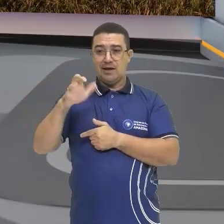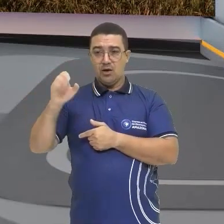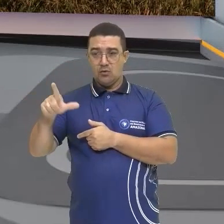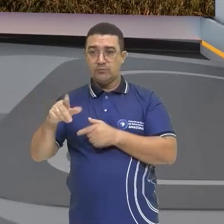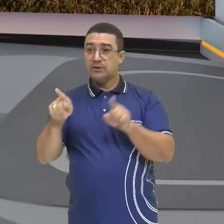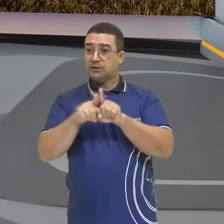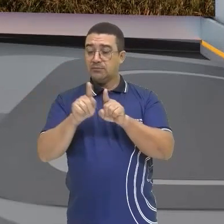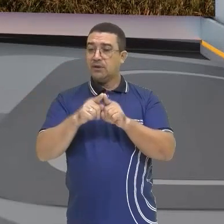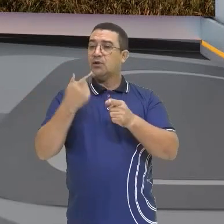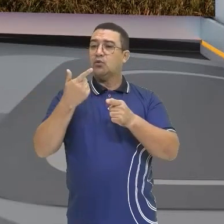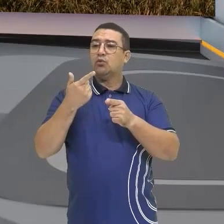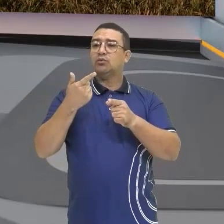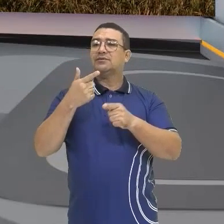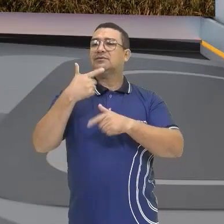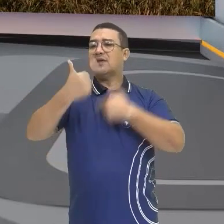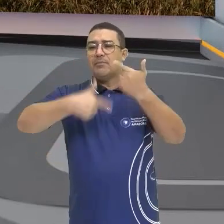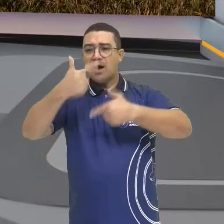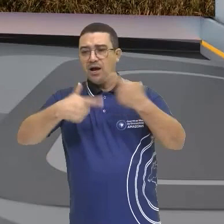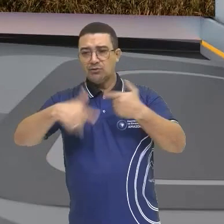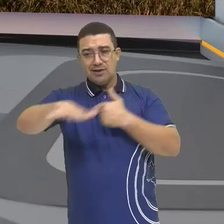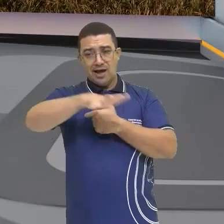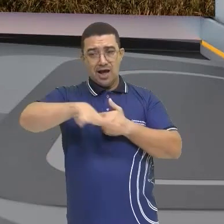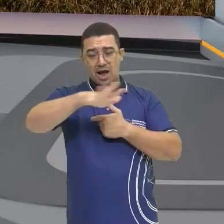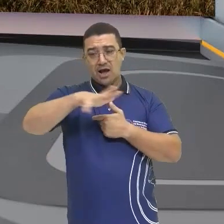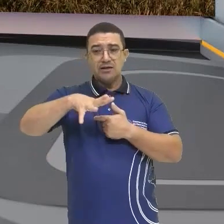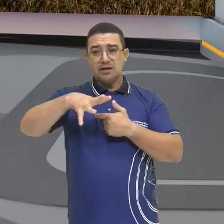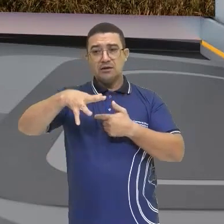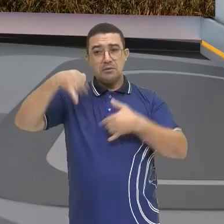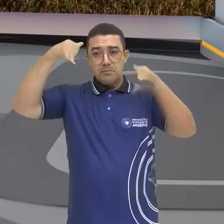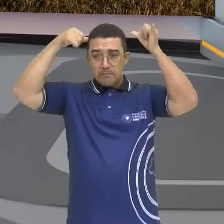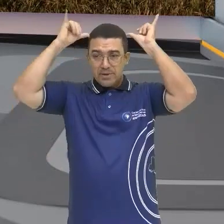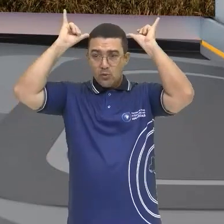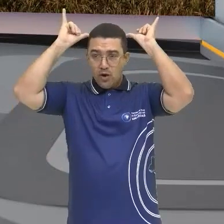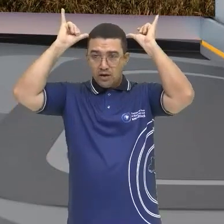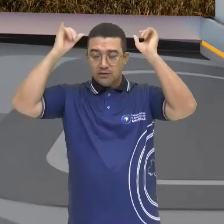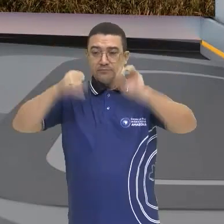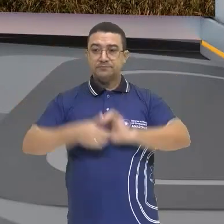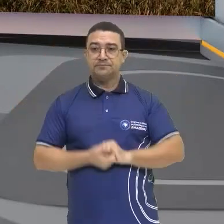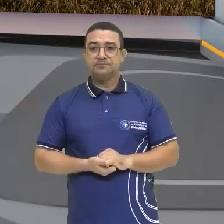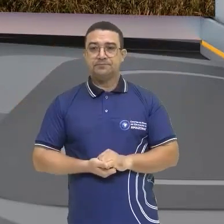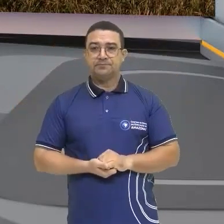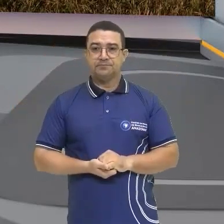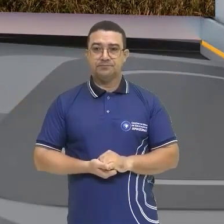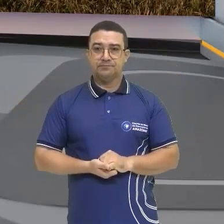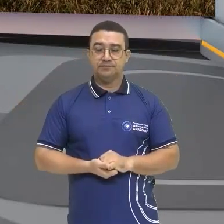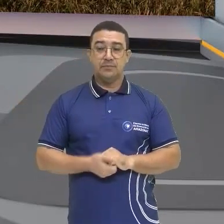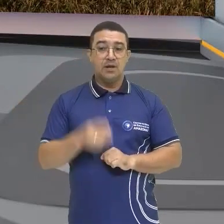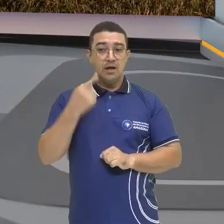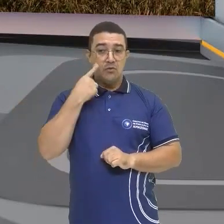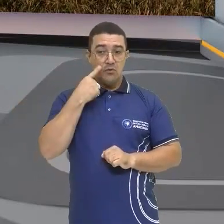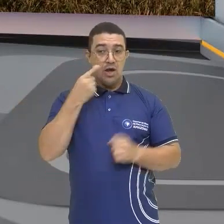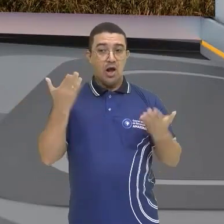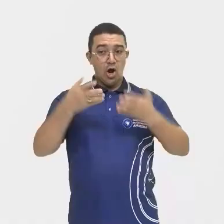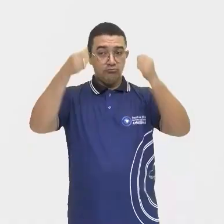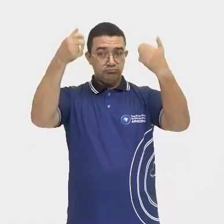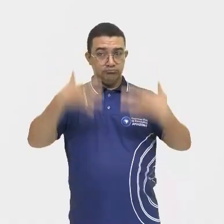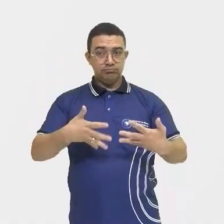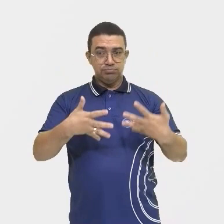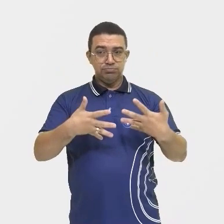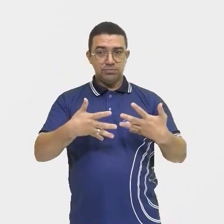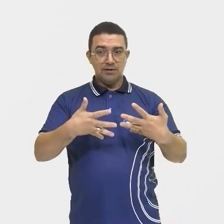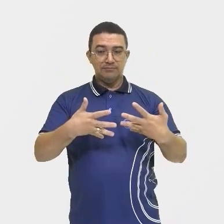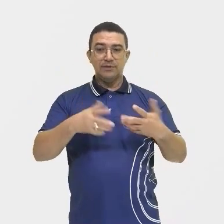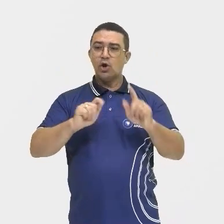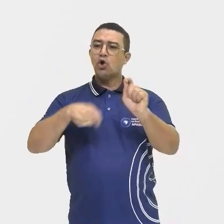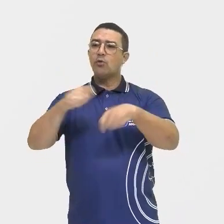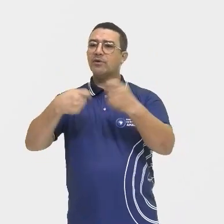muito importante para o estado do Amazonas. Vamos detalhar essa produção econômica do estado do Amazonas?